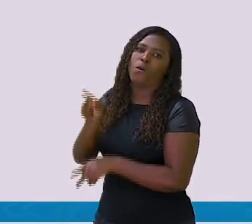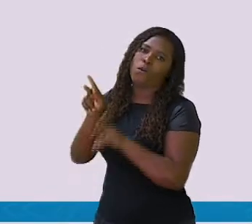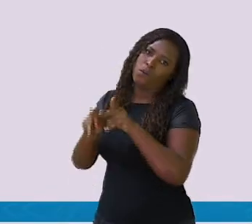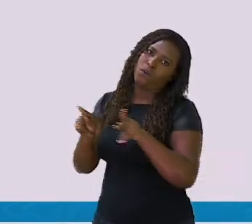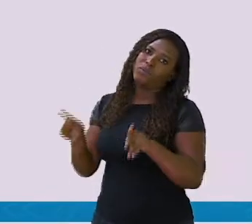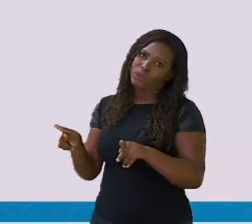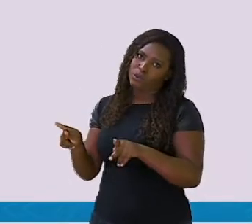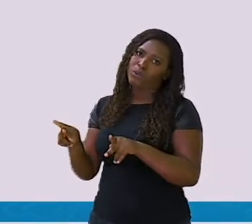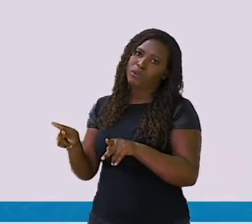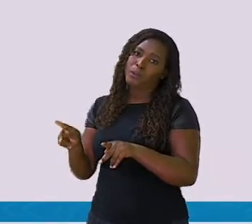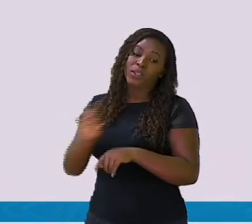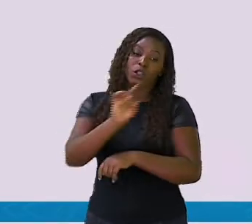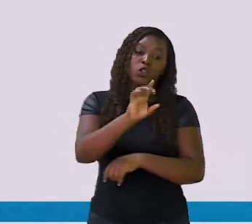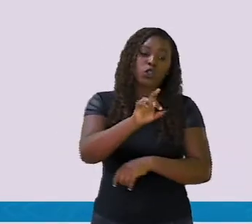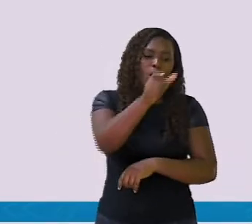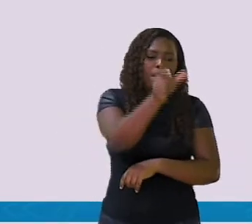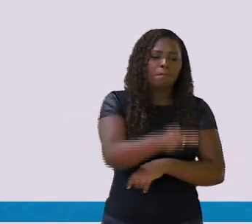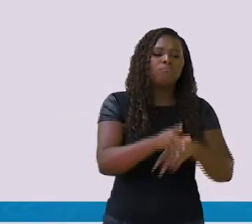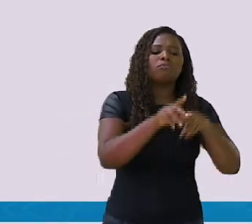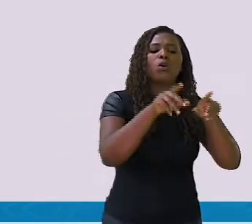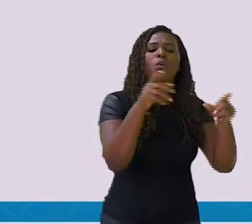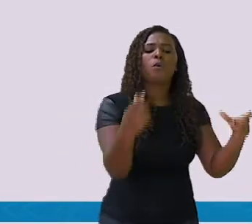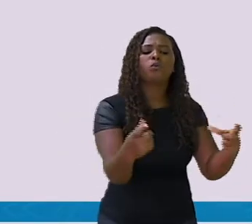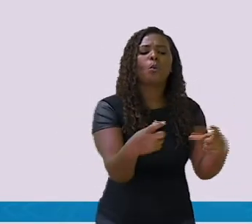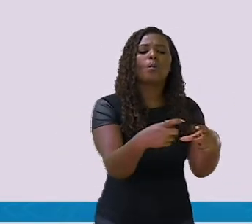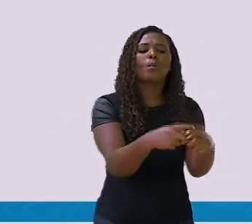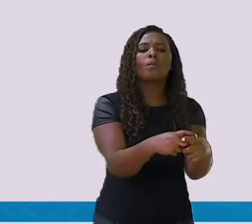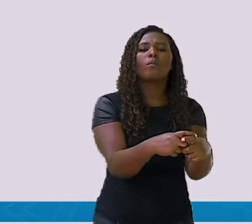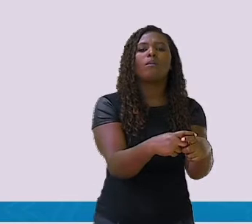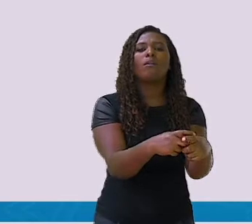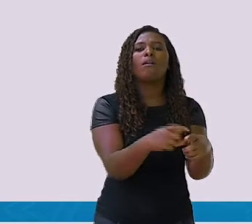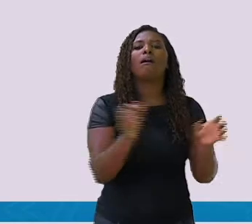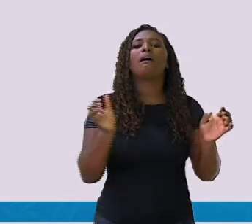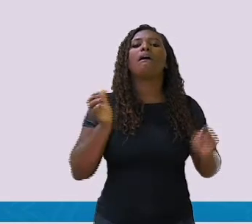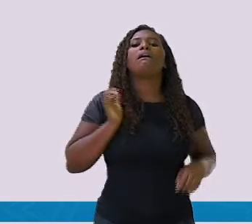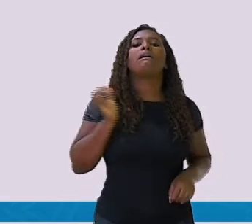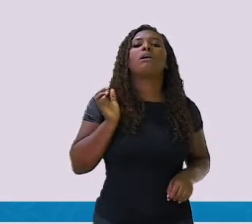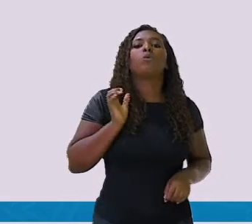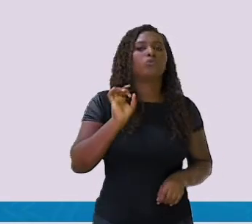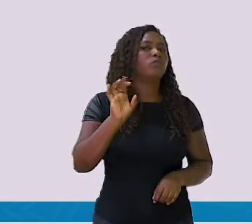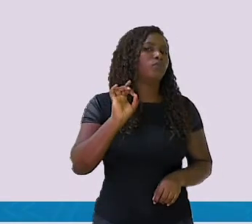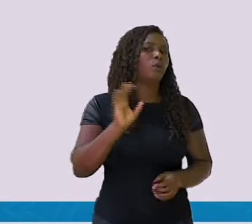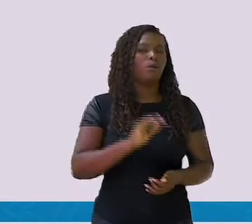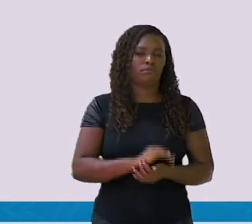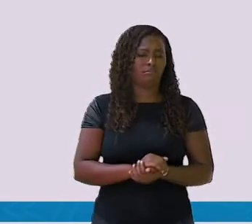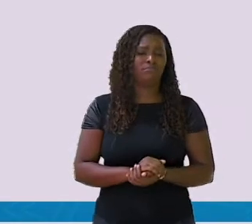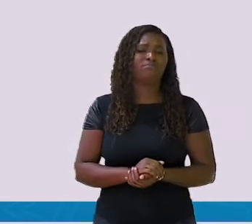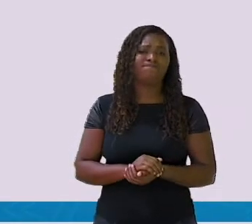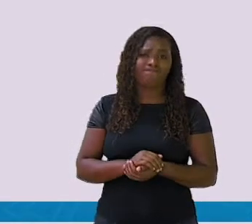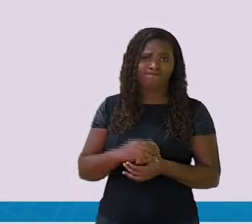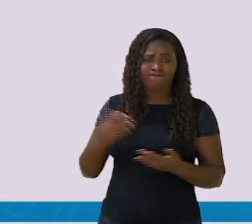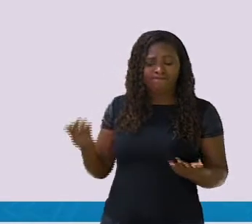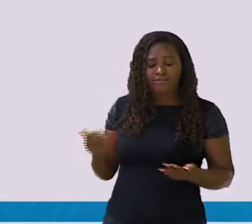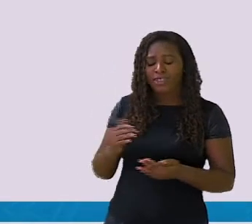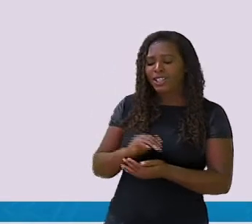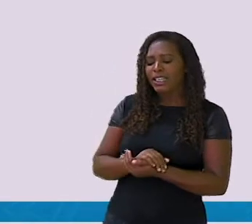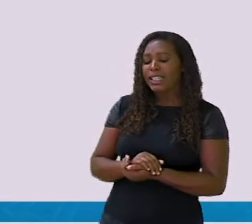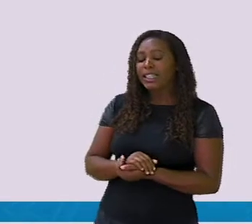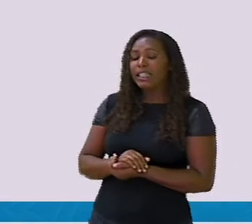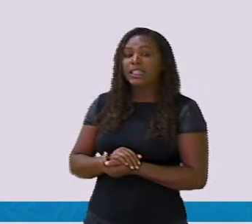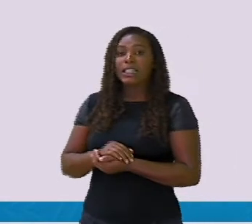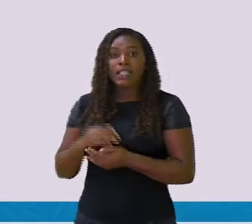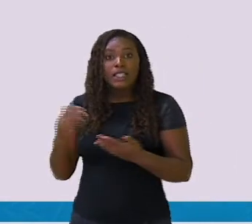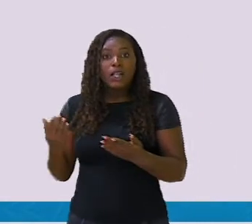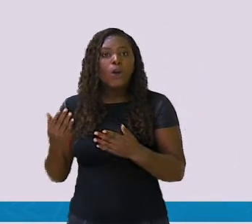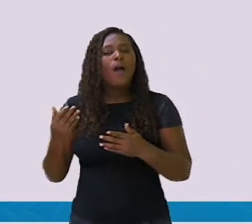uma realidade do que nós temos hoje, era bem diferente. E aí veio o período medieval. Lembra que a gente